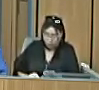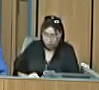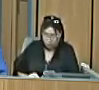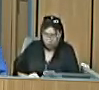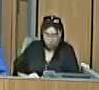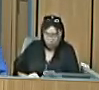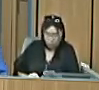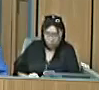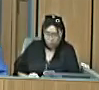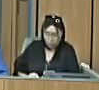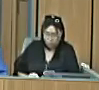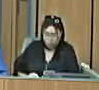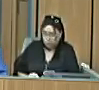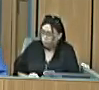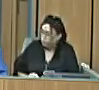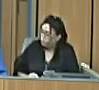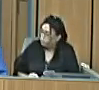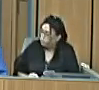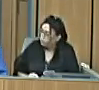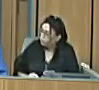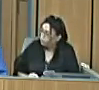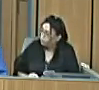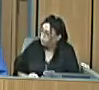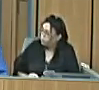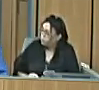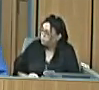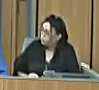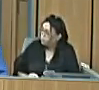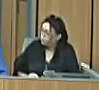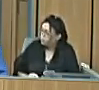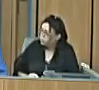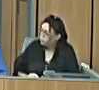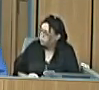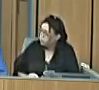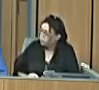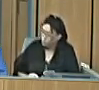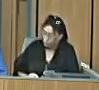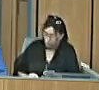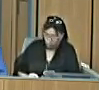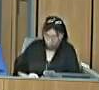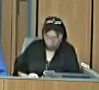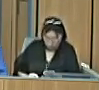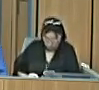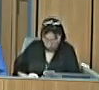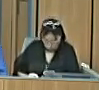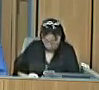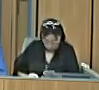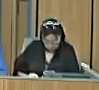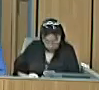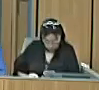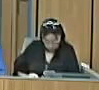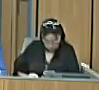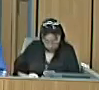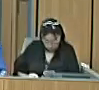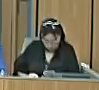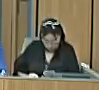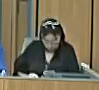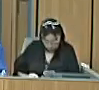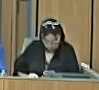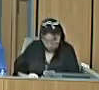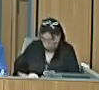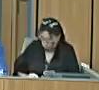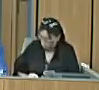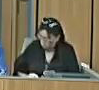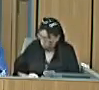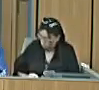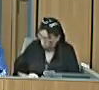muito embora ela tivesse de batida como diz aí desde 2012 e para individualização da